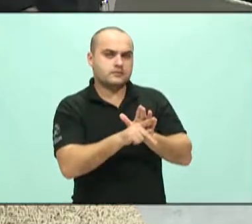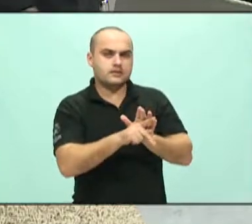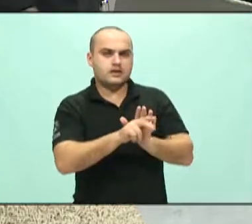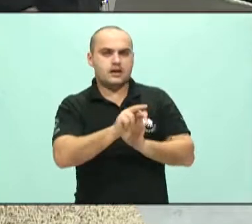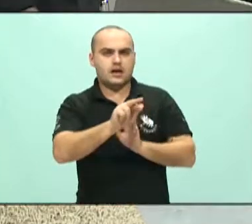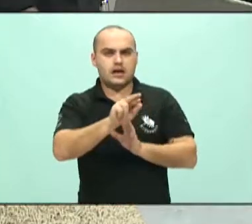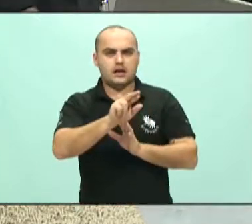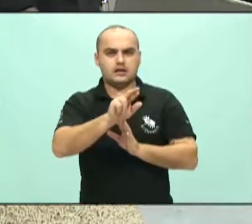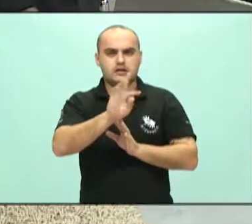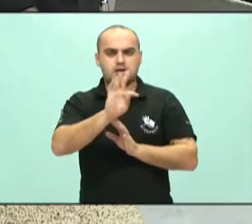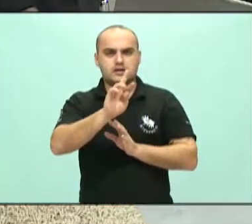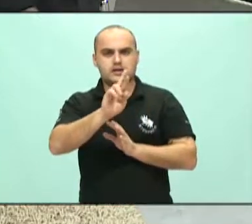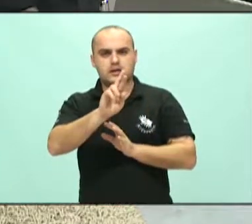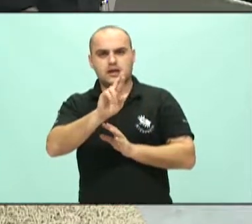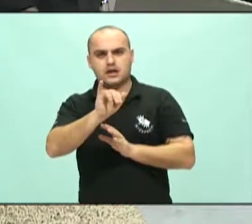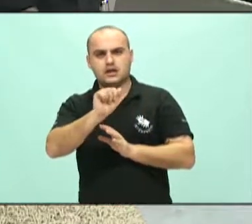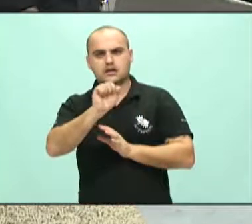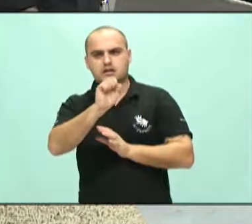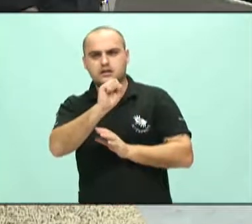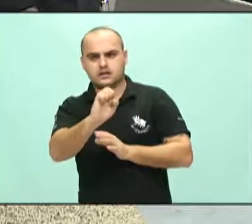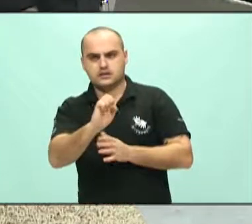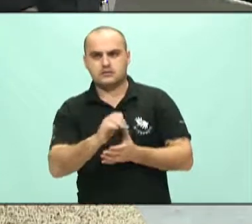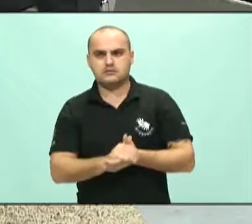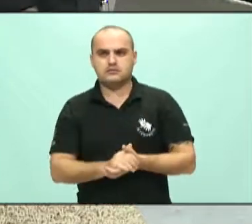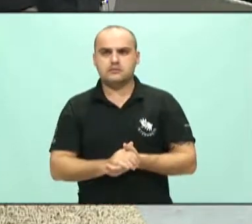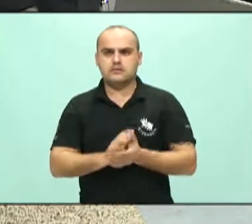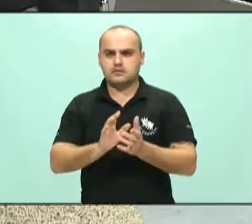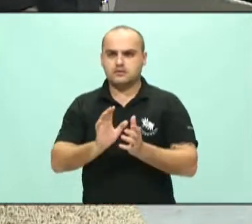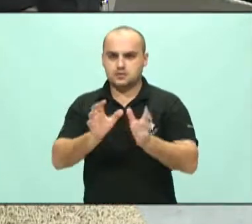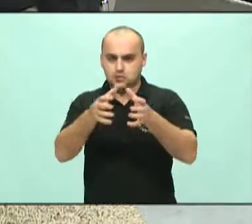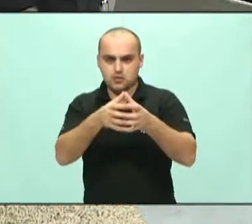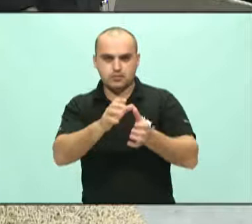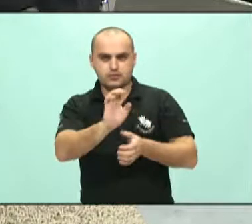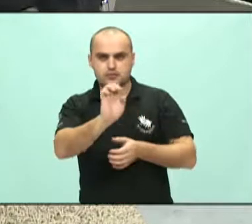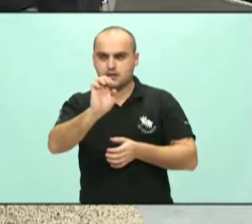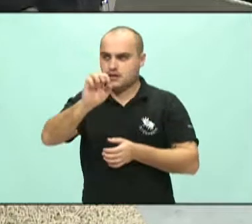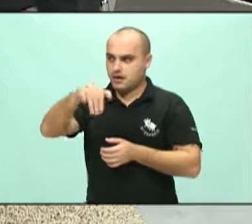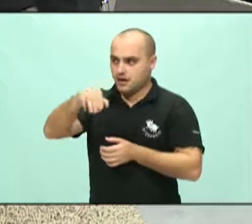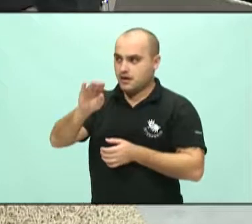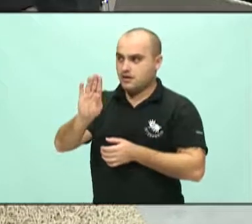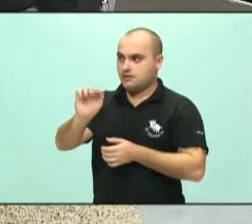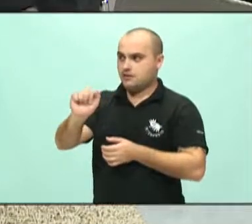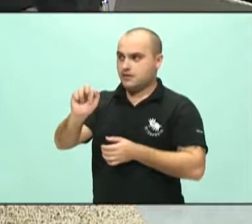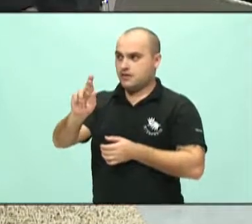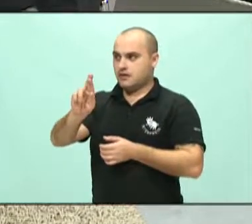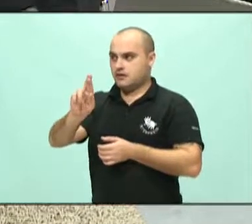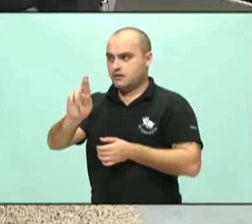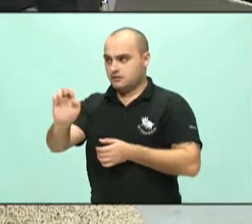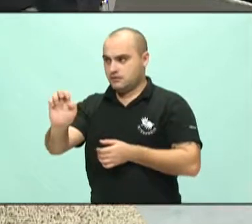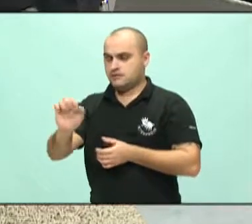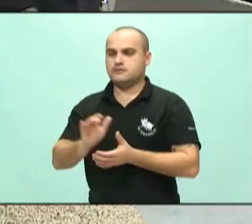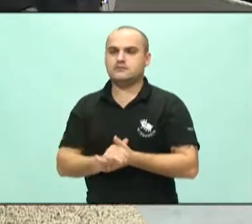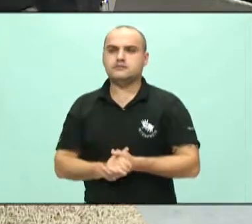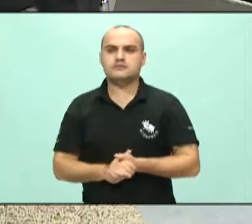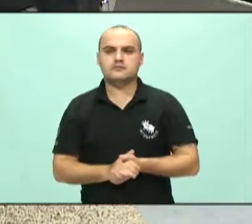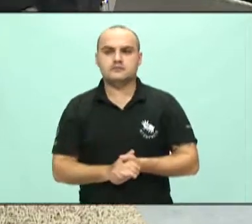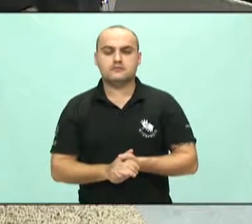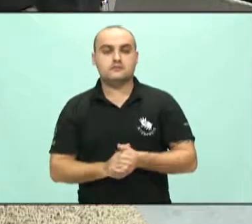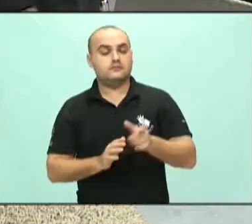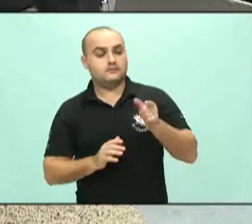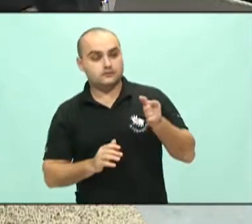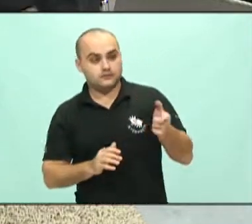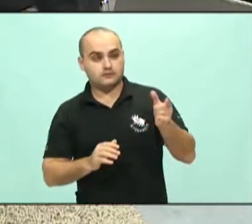Heiss-Krupp, né? E Paul Kempers, Embraer. E que é o Paul Kempers, que é o diretor do Oceana, que